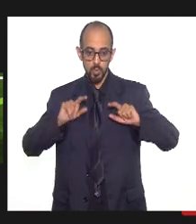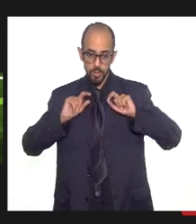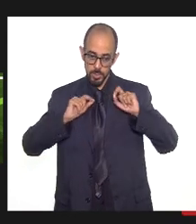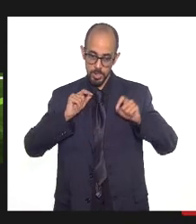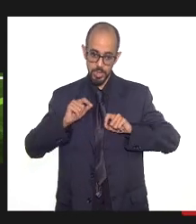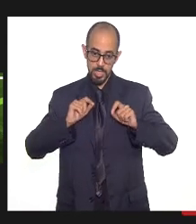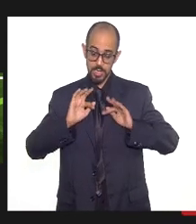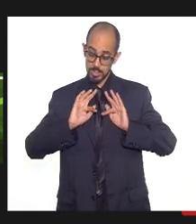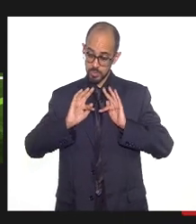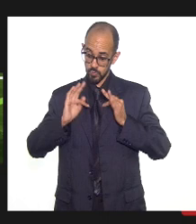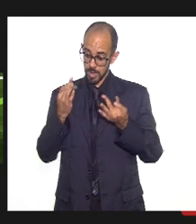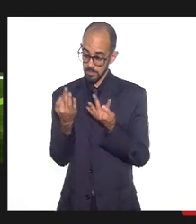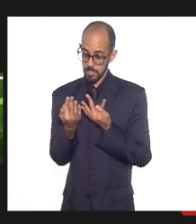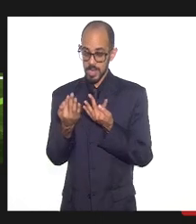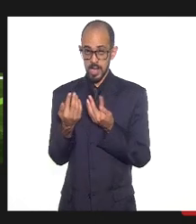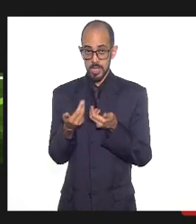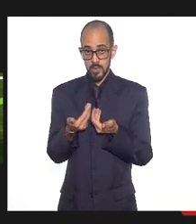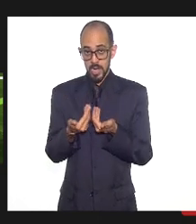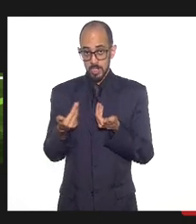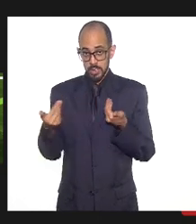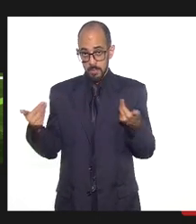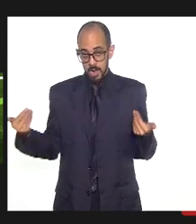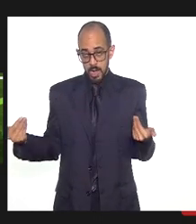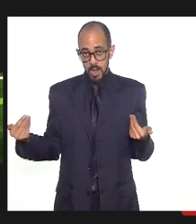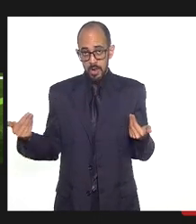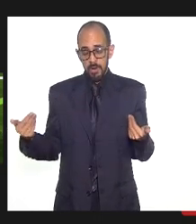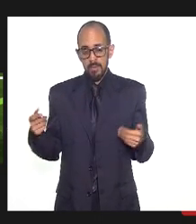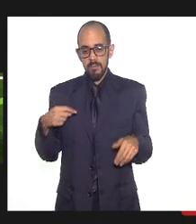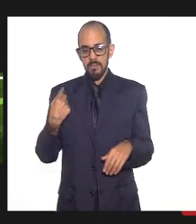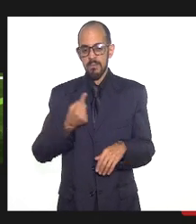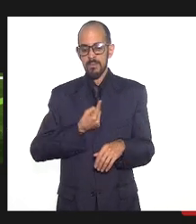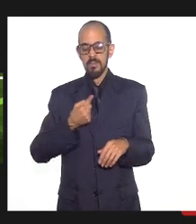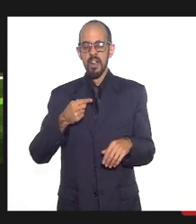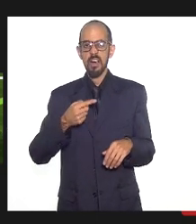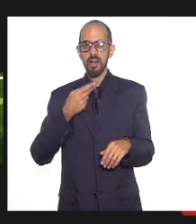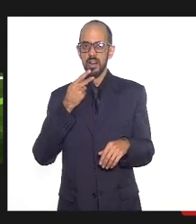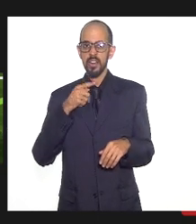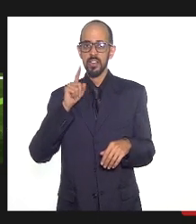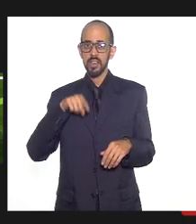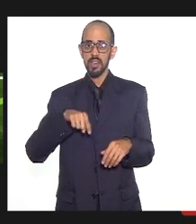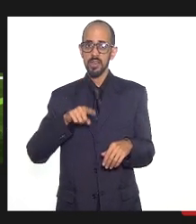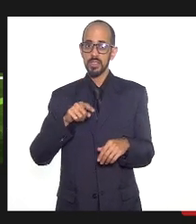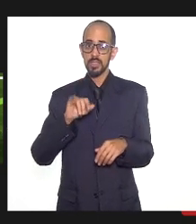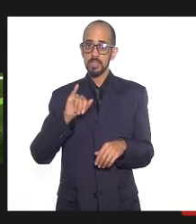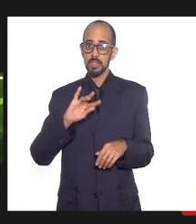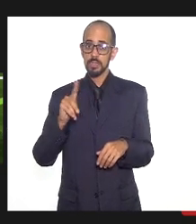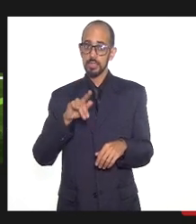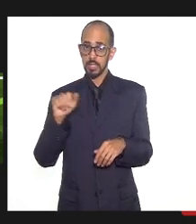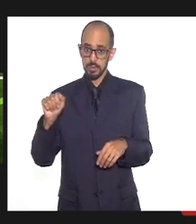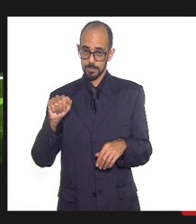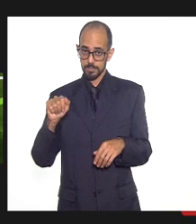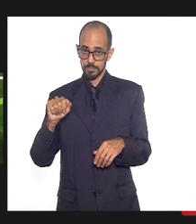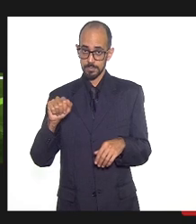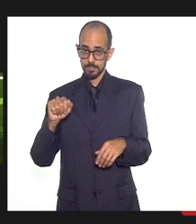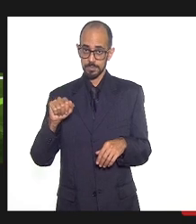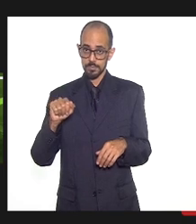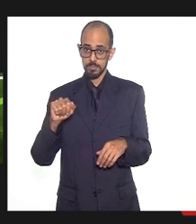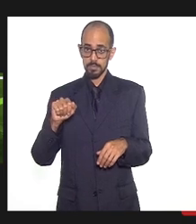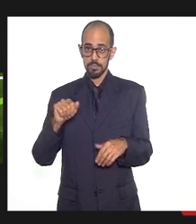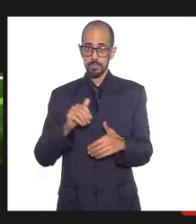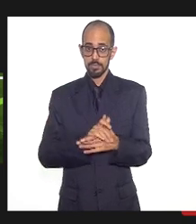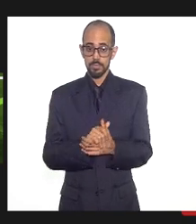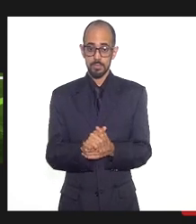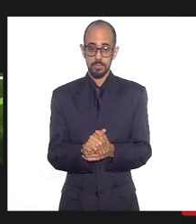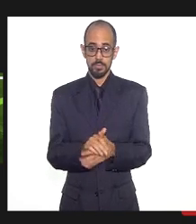essas famílias que ficaram separadas, a gente chama de ilhas, mas o que está acontecendo hoje?